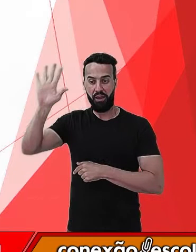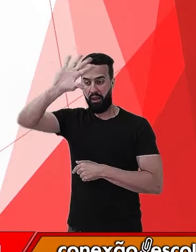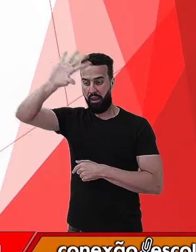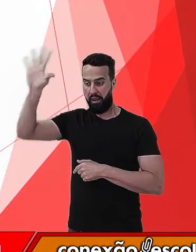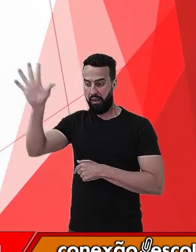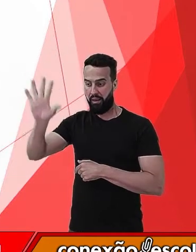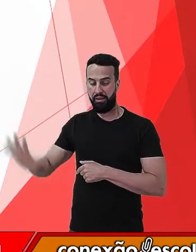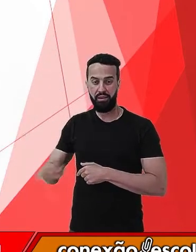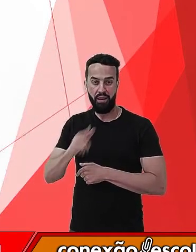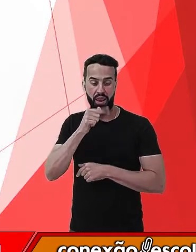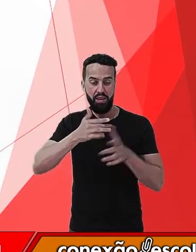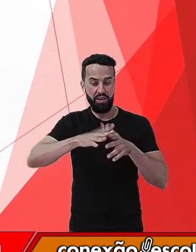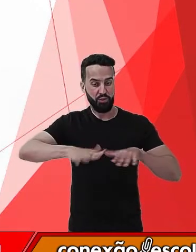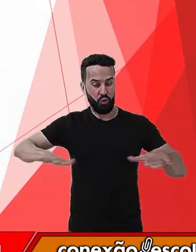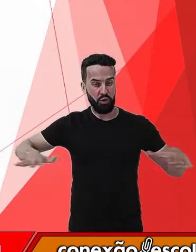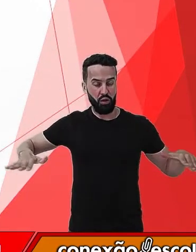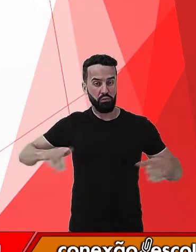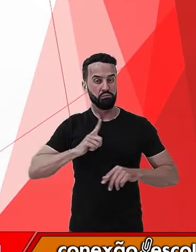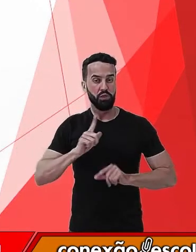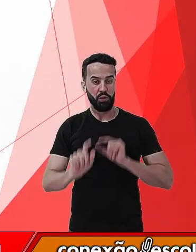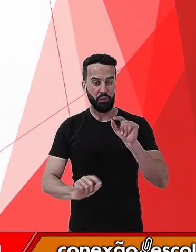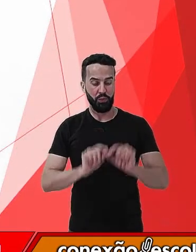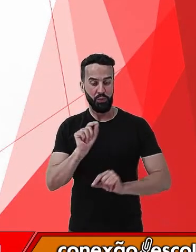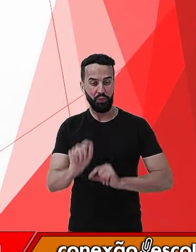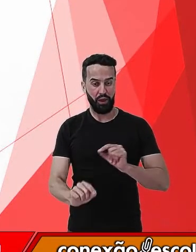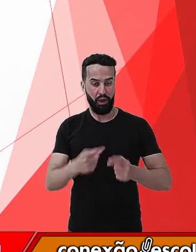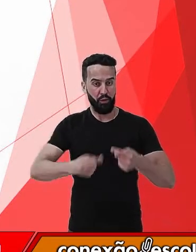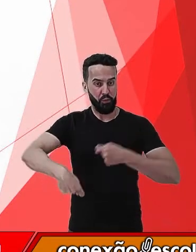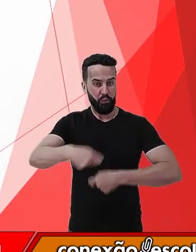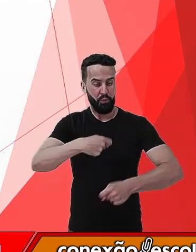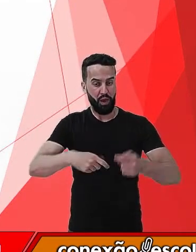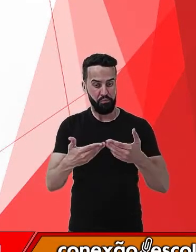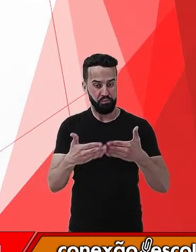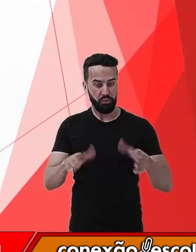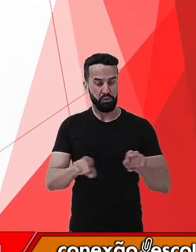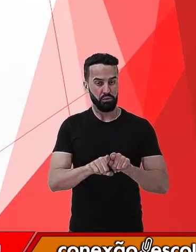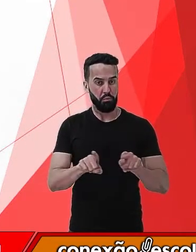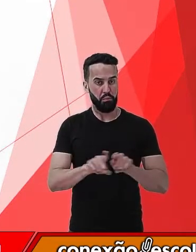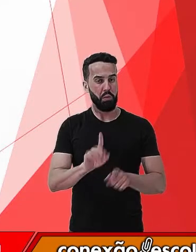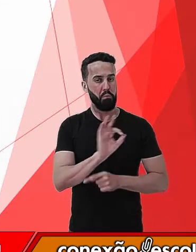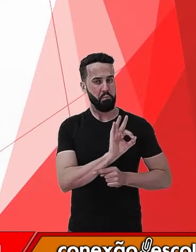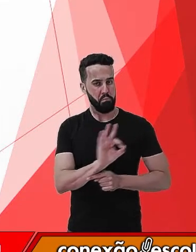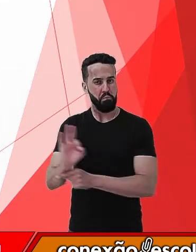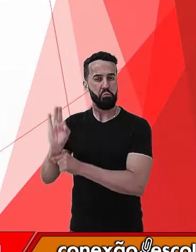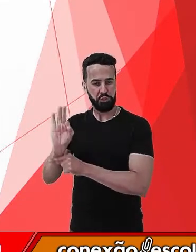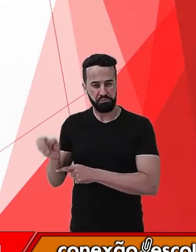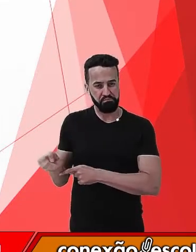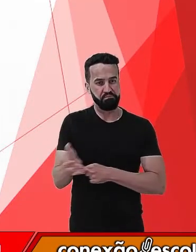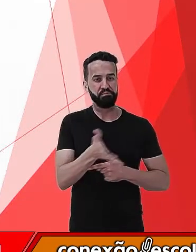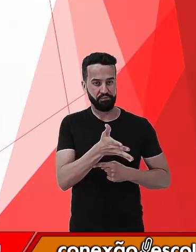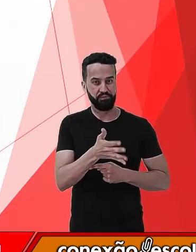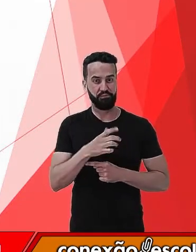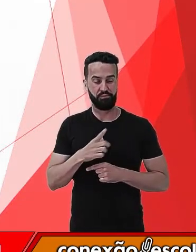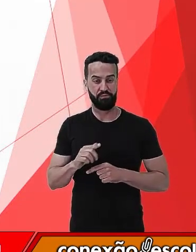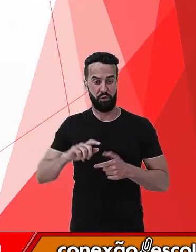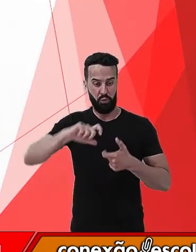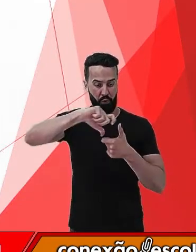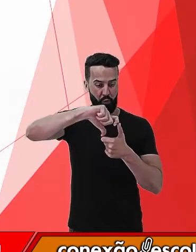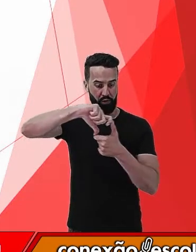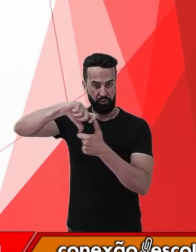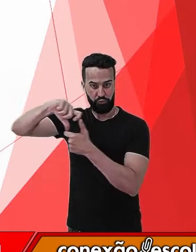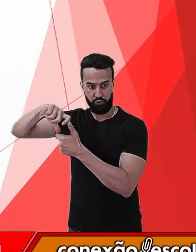modelo ele é pautado pela forte presença das empresas estatais associadas ao